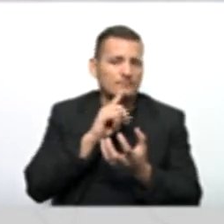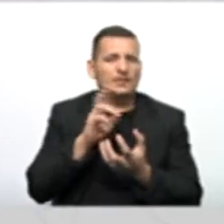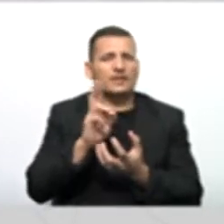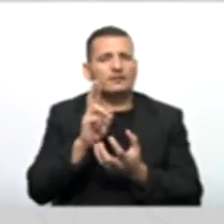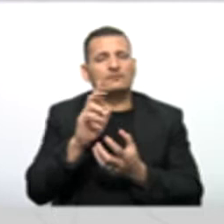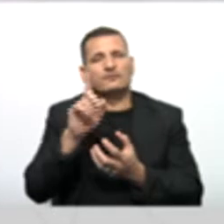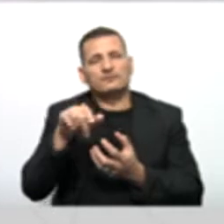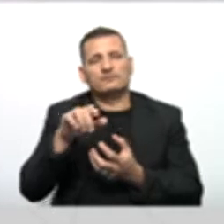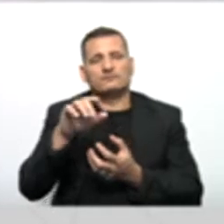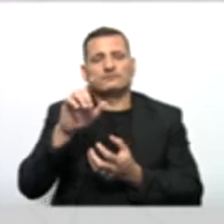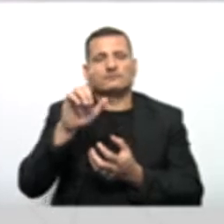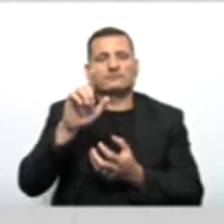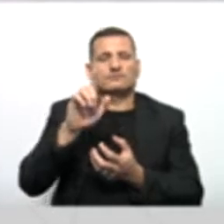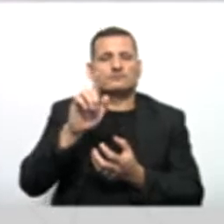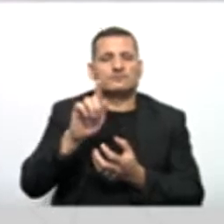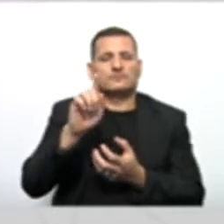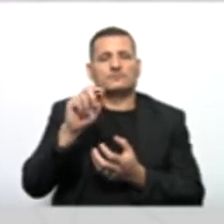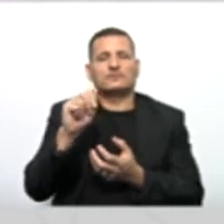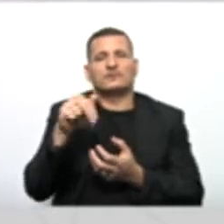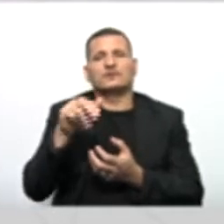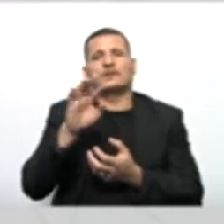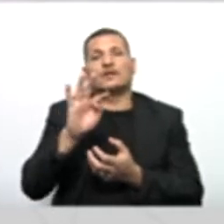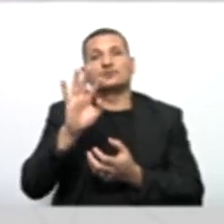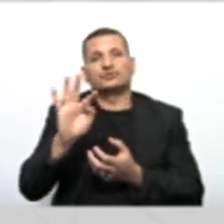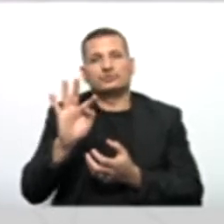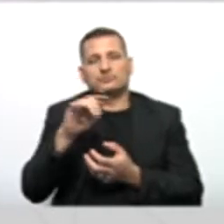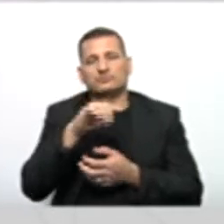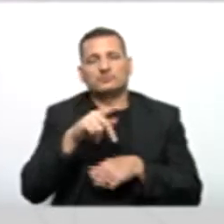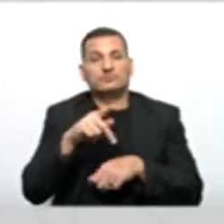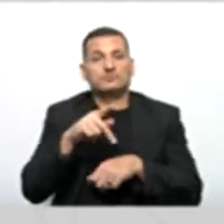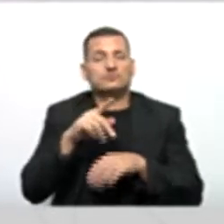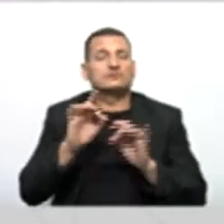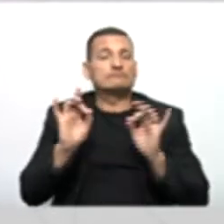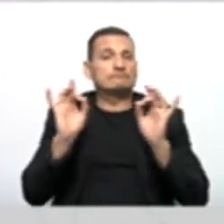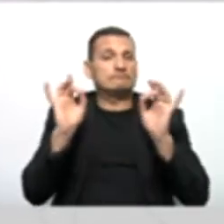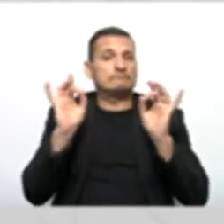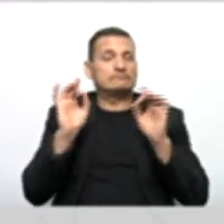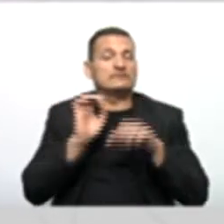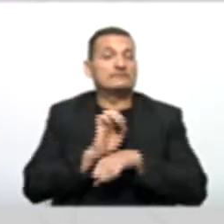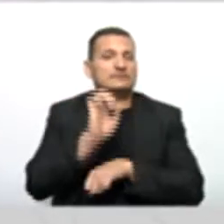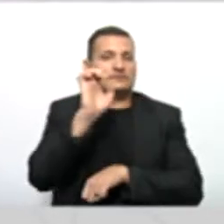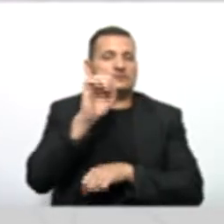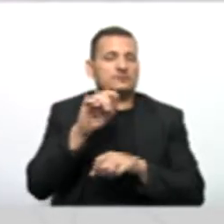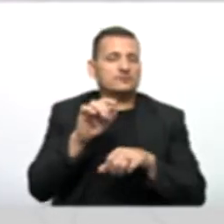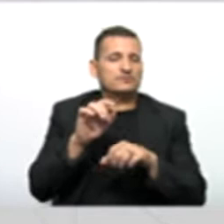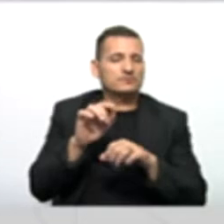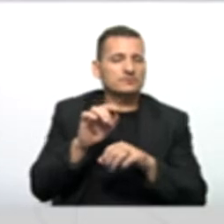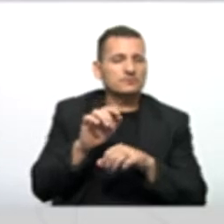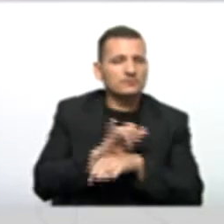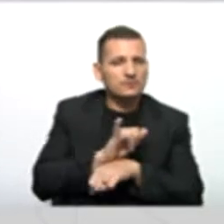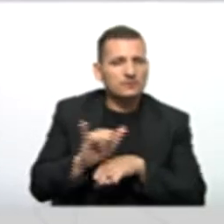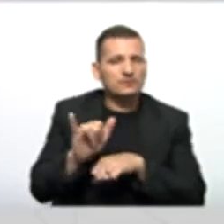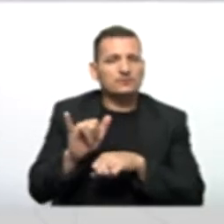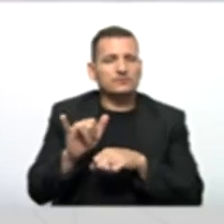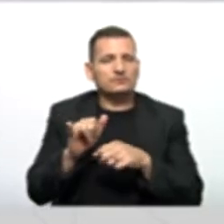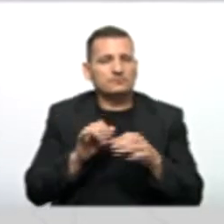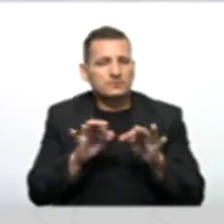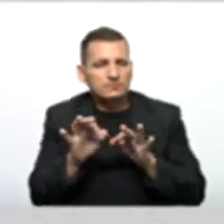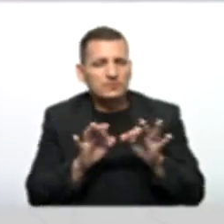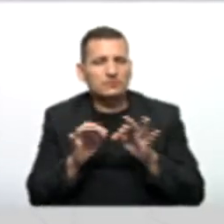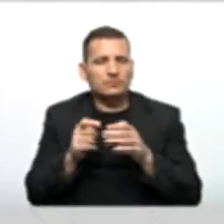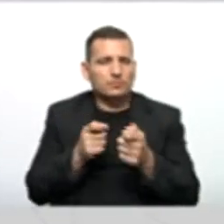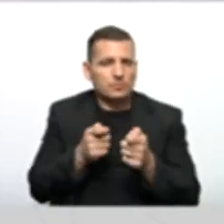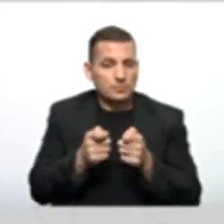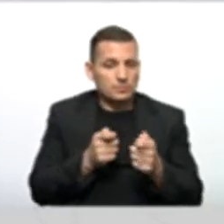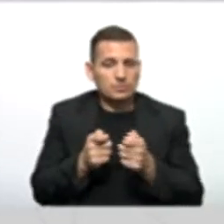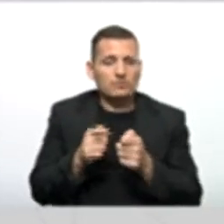foi Henry Gantt, especialista em técnicas de planejamento e controle, que utilizou o gráfico de barra como uma ferramenta de